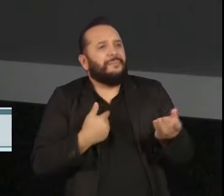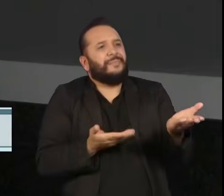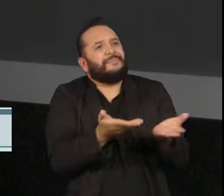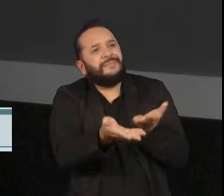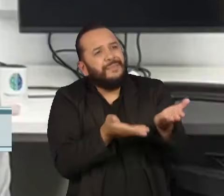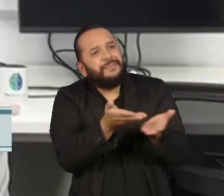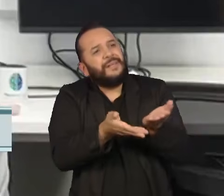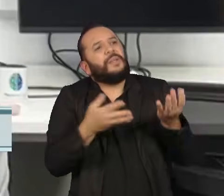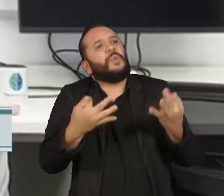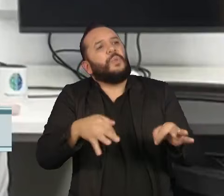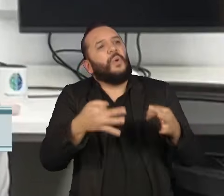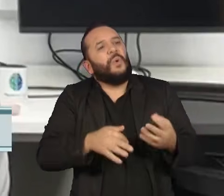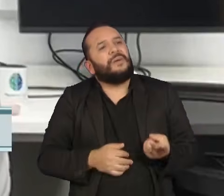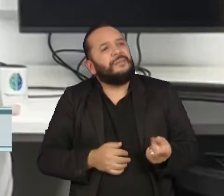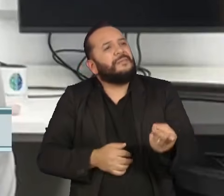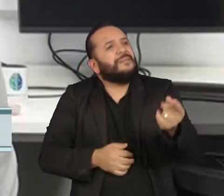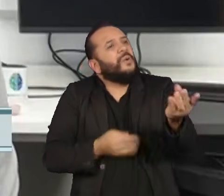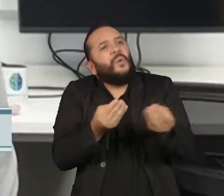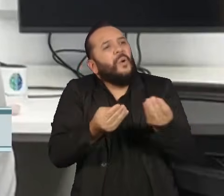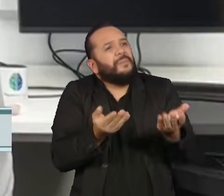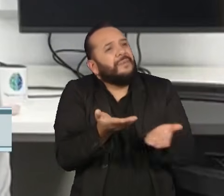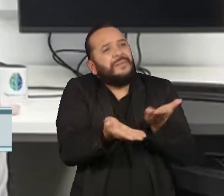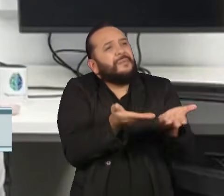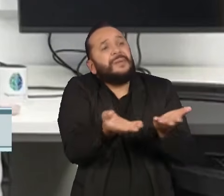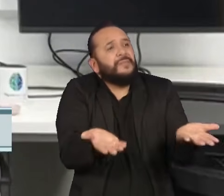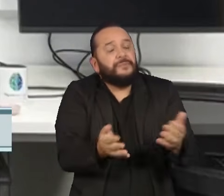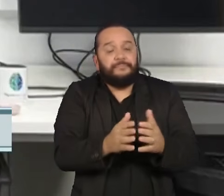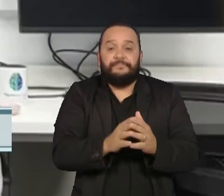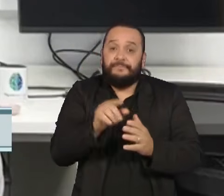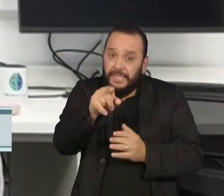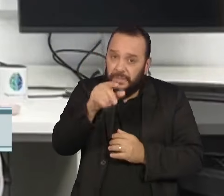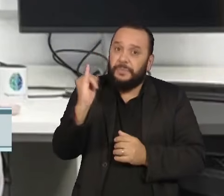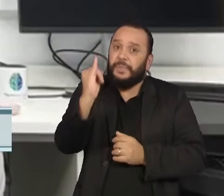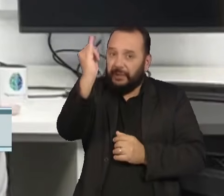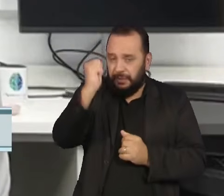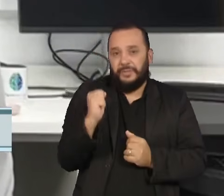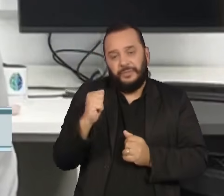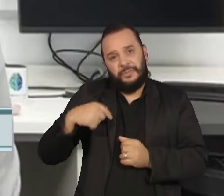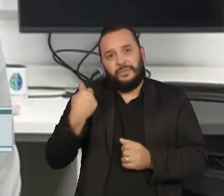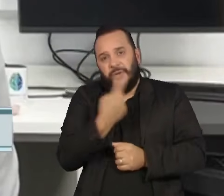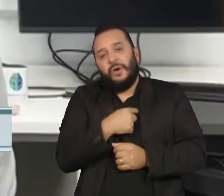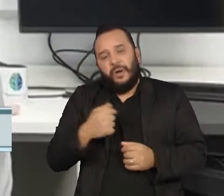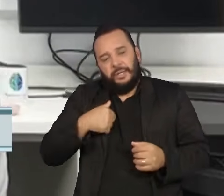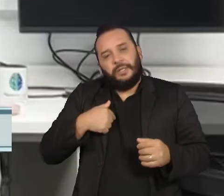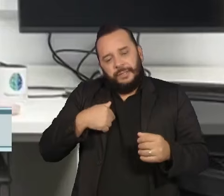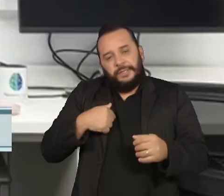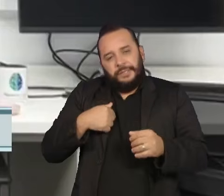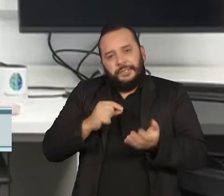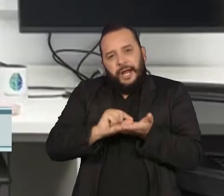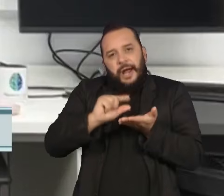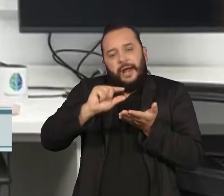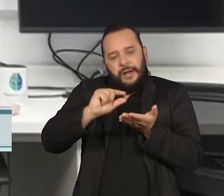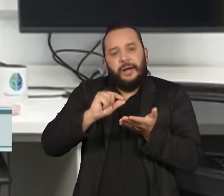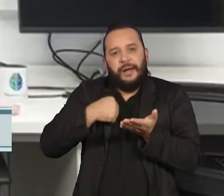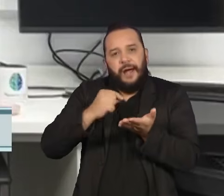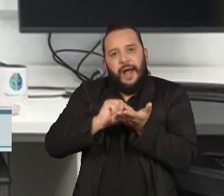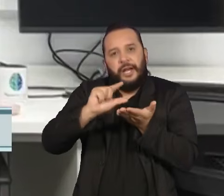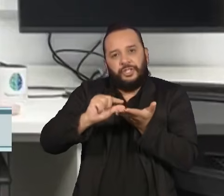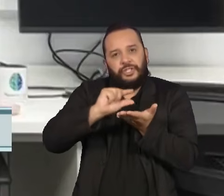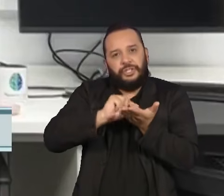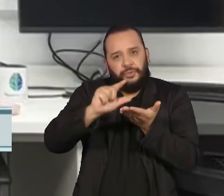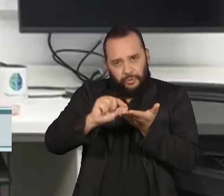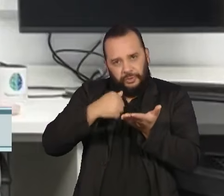dor crônica? Isso é um ponto bem importante e a gente discute isso no artigo e até para dar